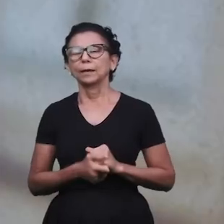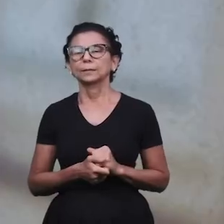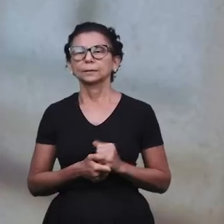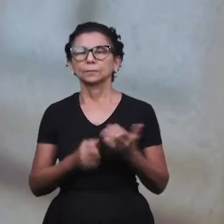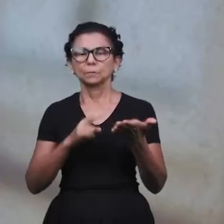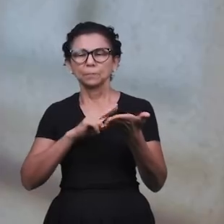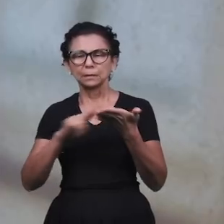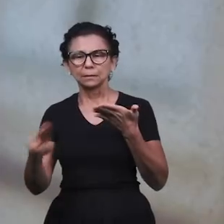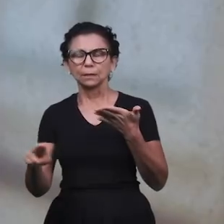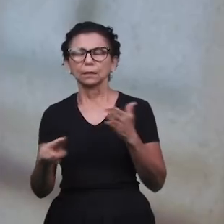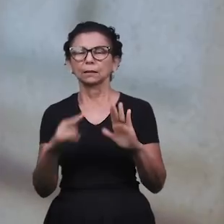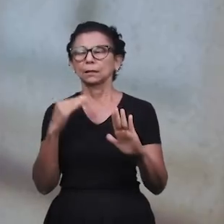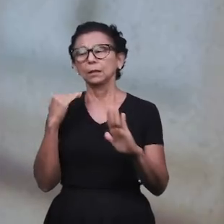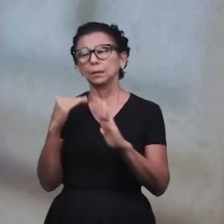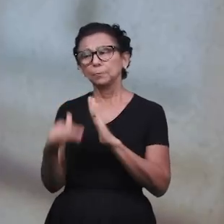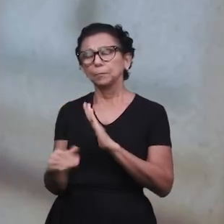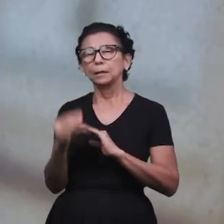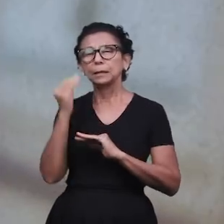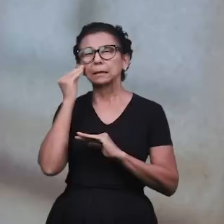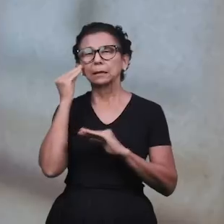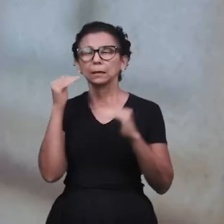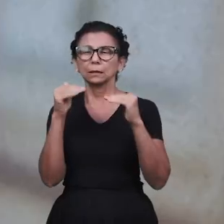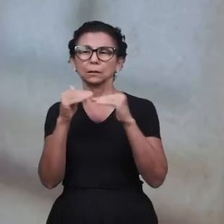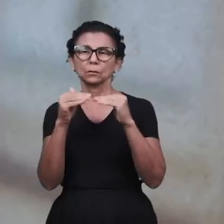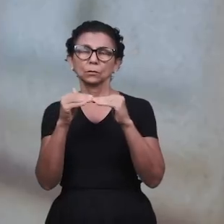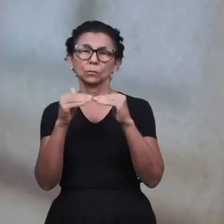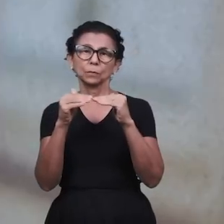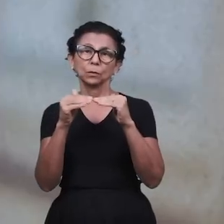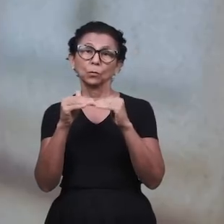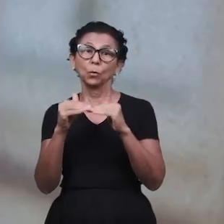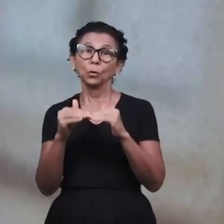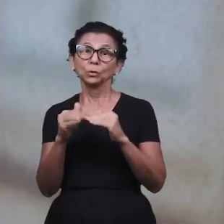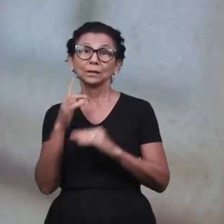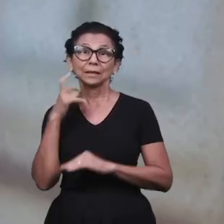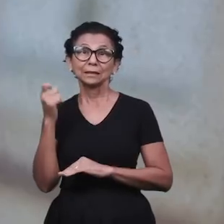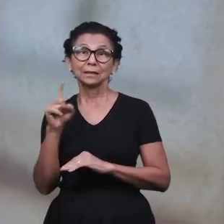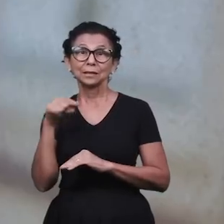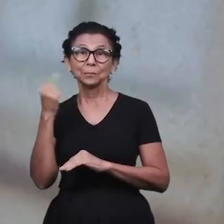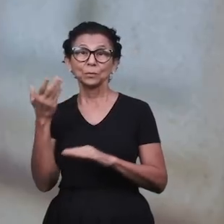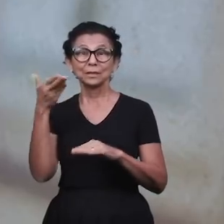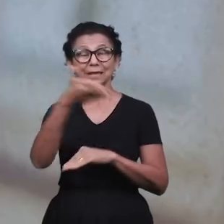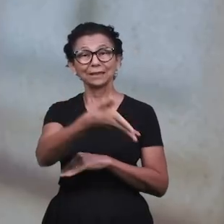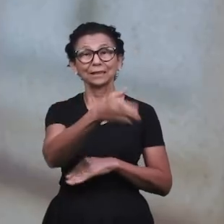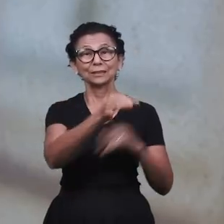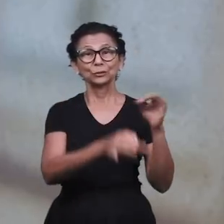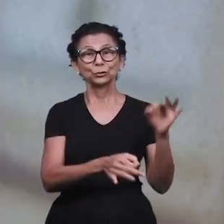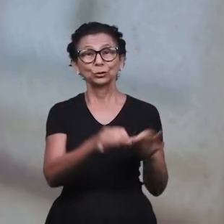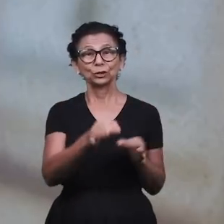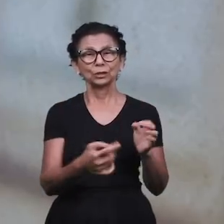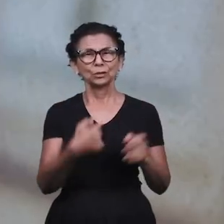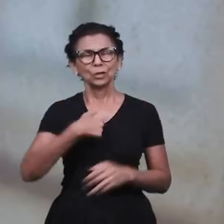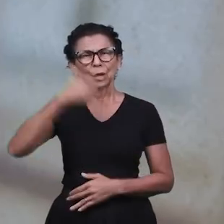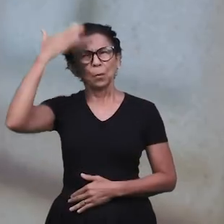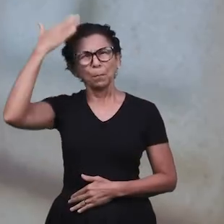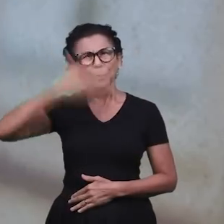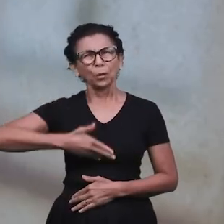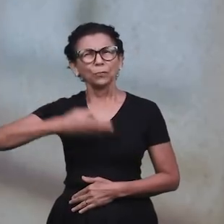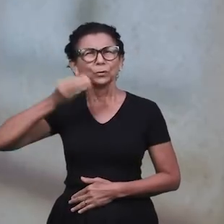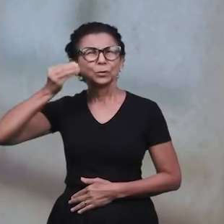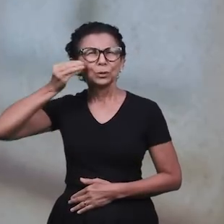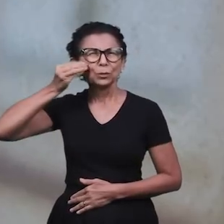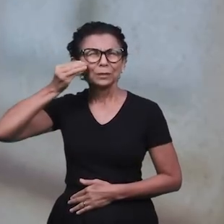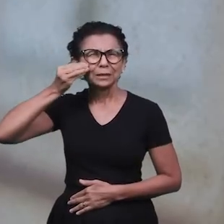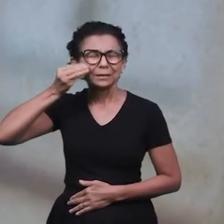mensagem, que tente fazer um acordo, e até isso para a justiça é interessante. Quando eu provo que eu tentei e